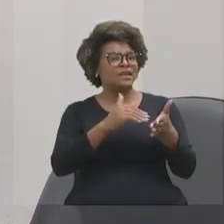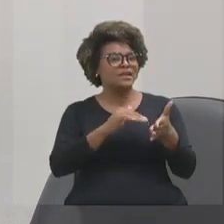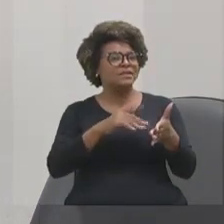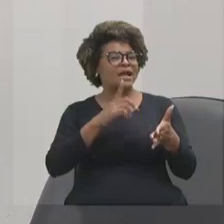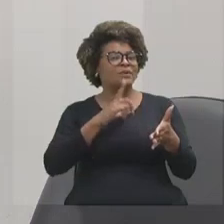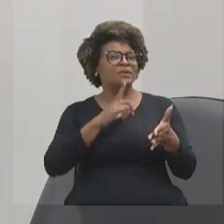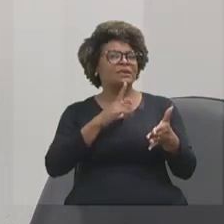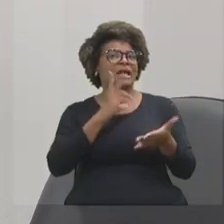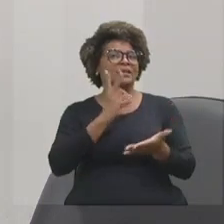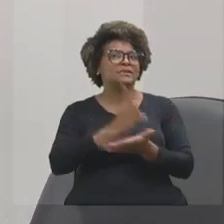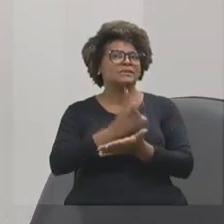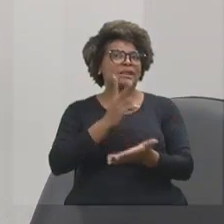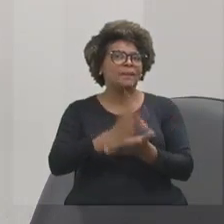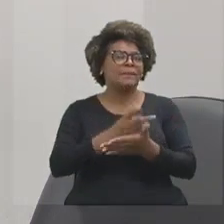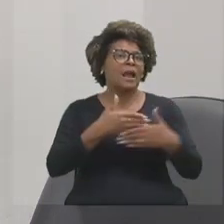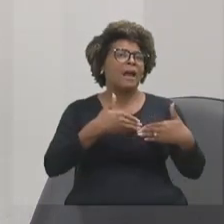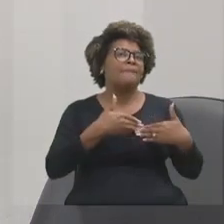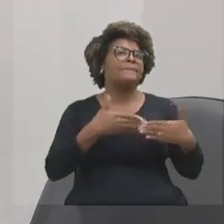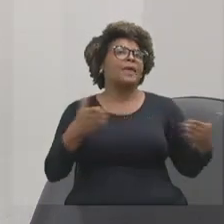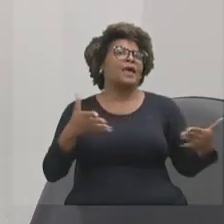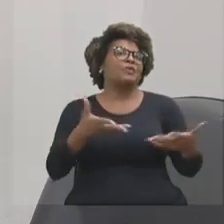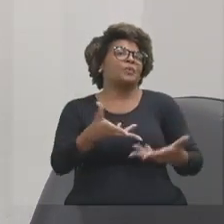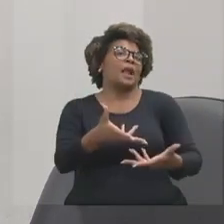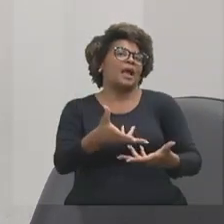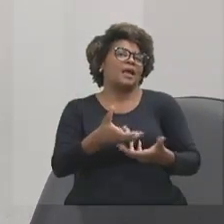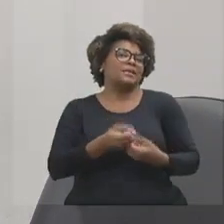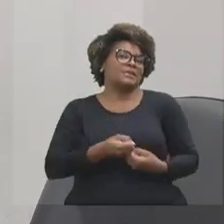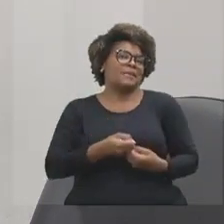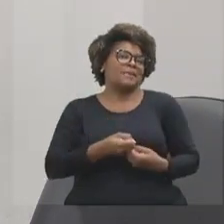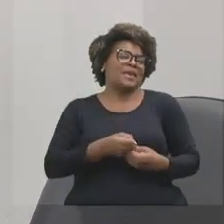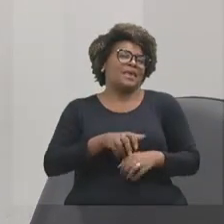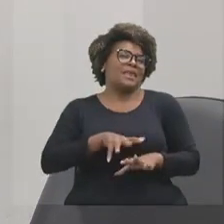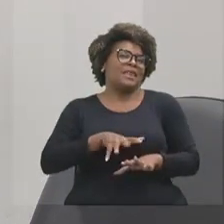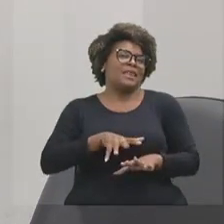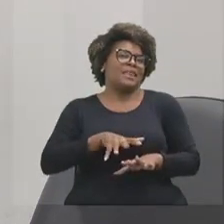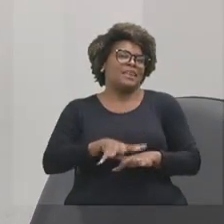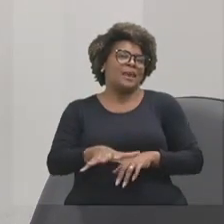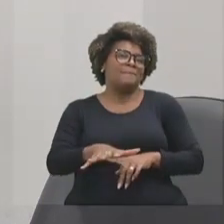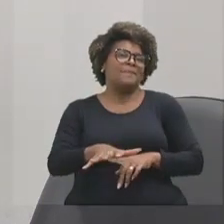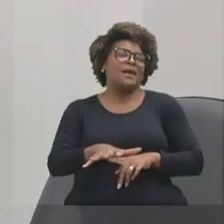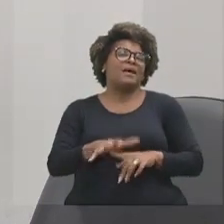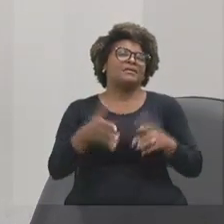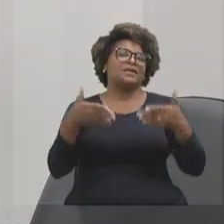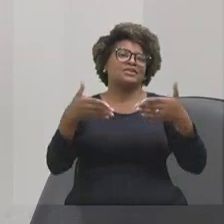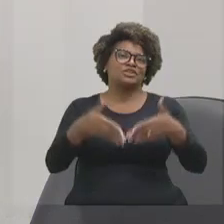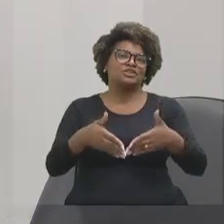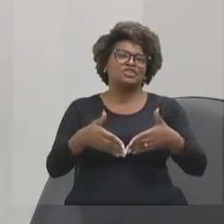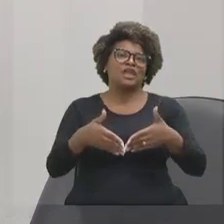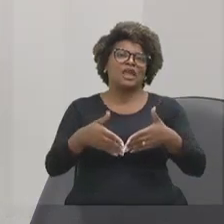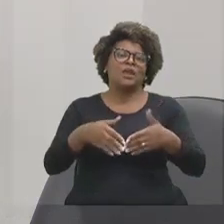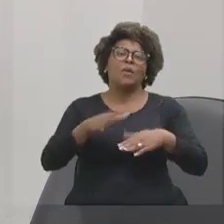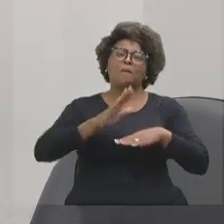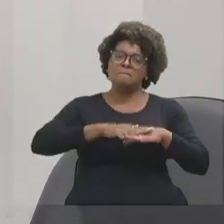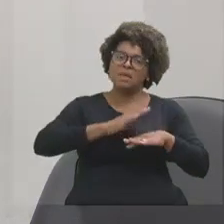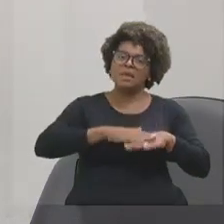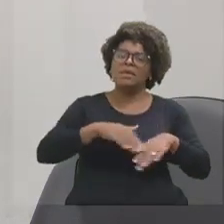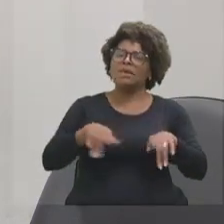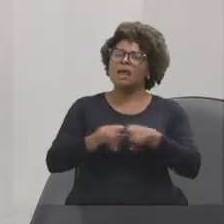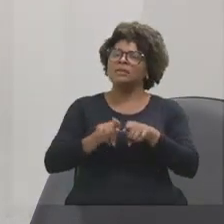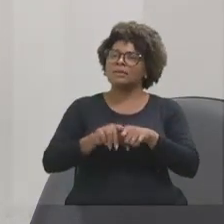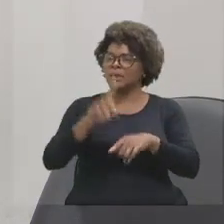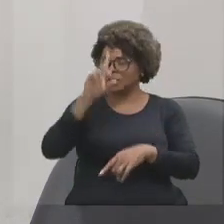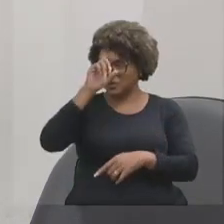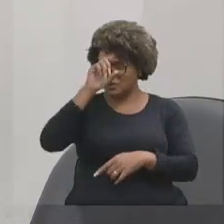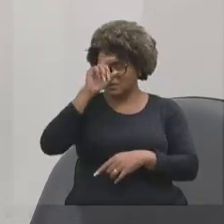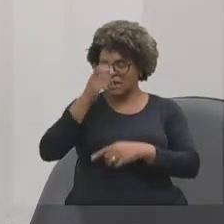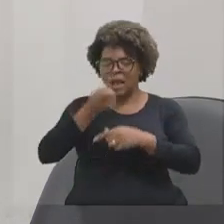é muito aberto a receber as demandas não só minhas mas assim dos hospitais das